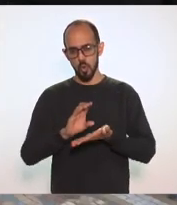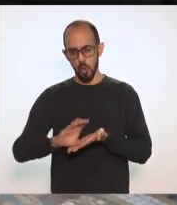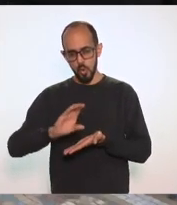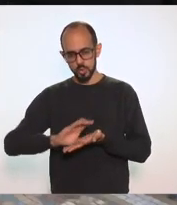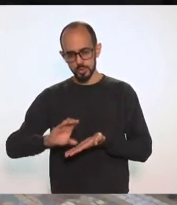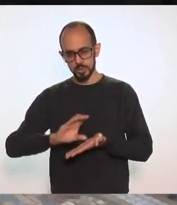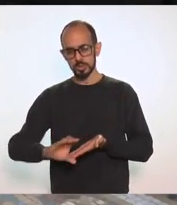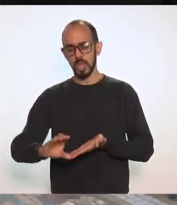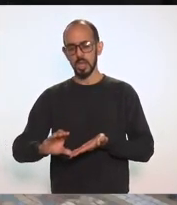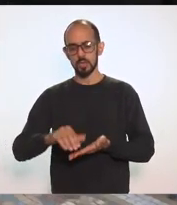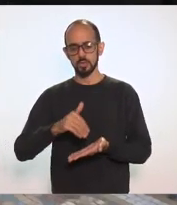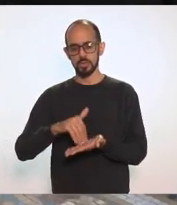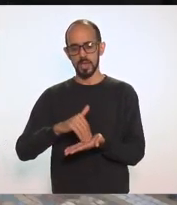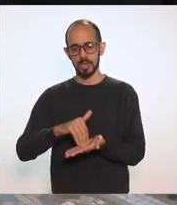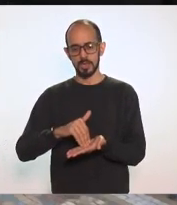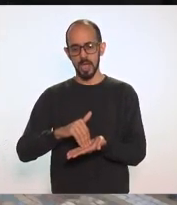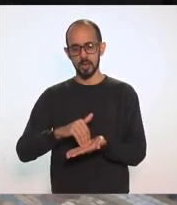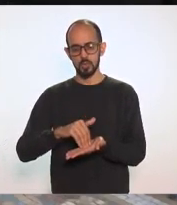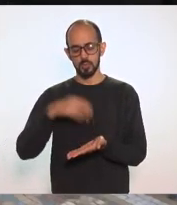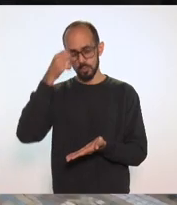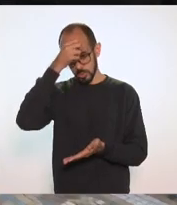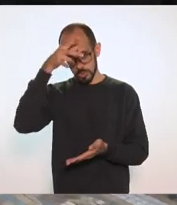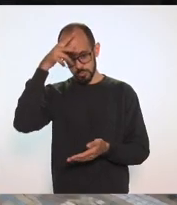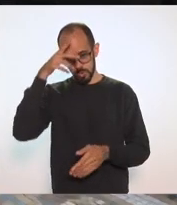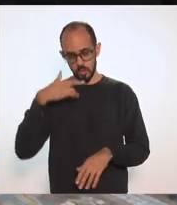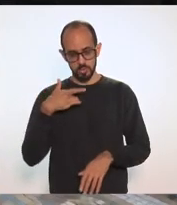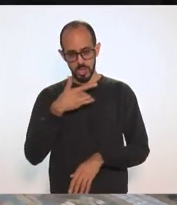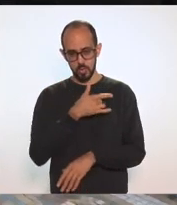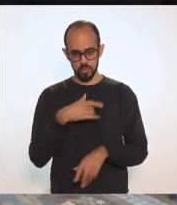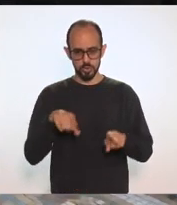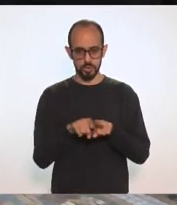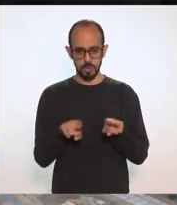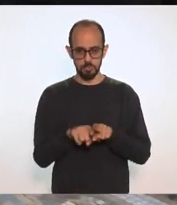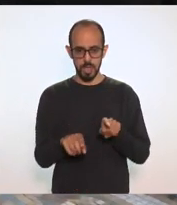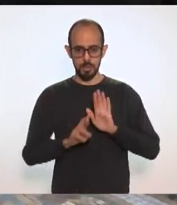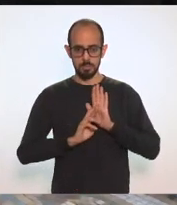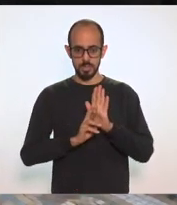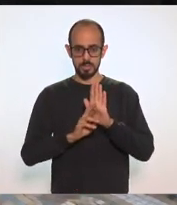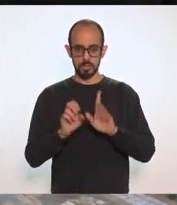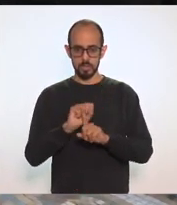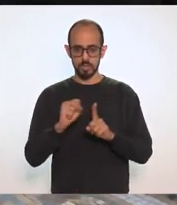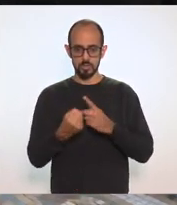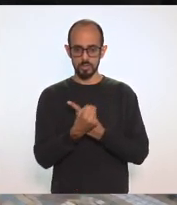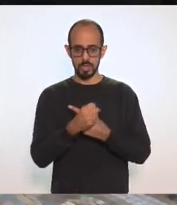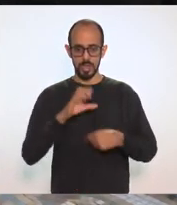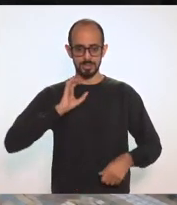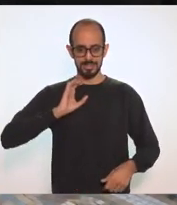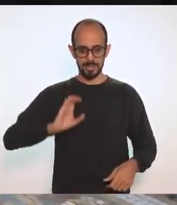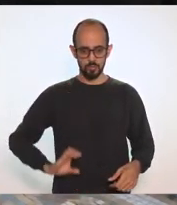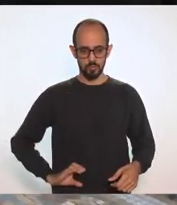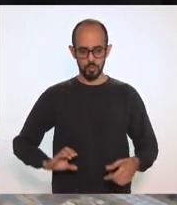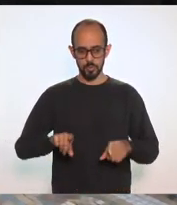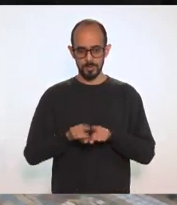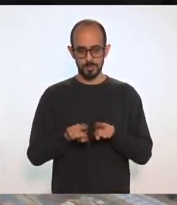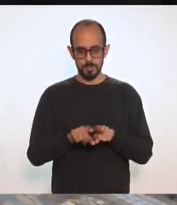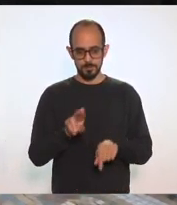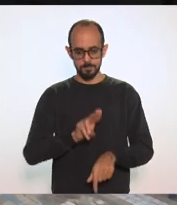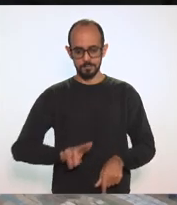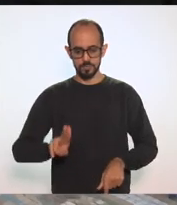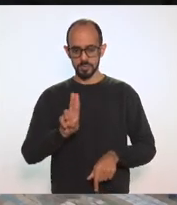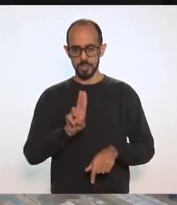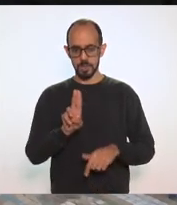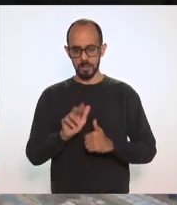Secretários Municipais de Saúde, a representação da sociedade civil, as universidades, para acompanhar